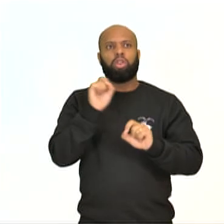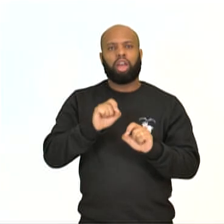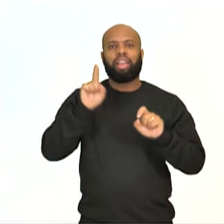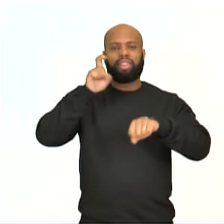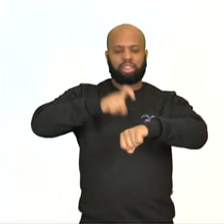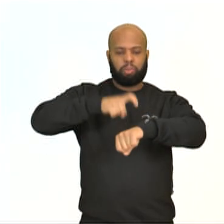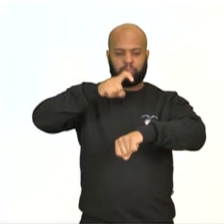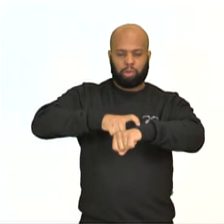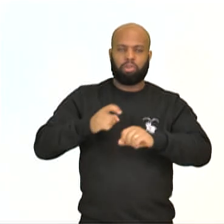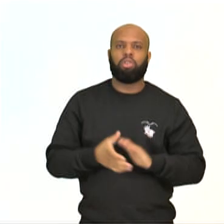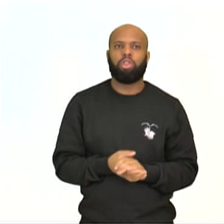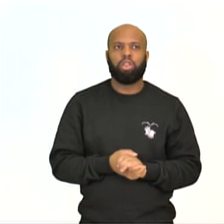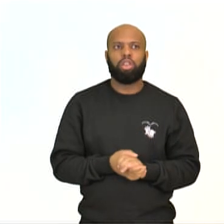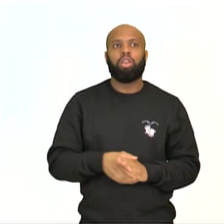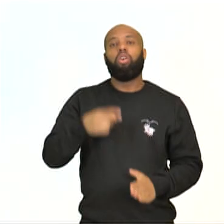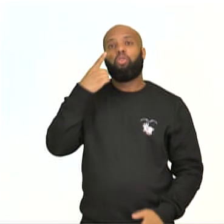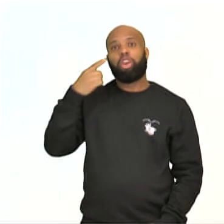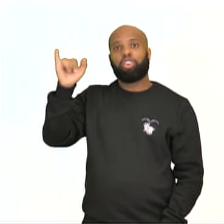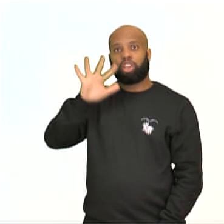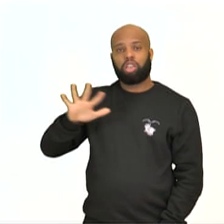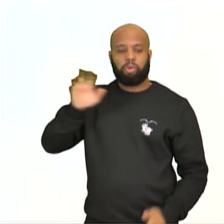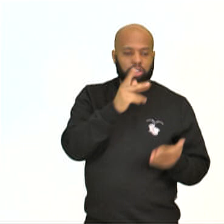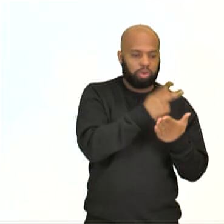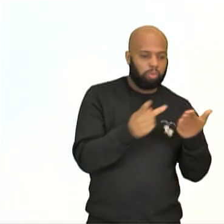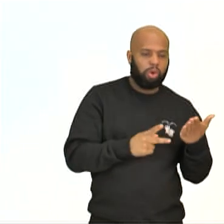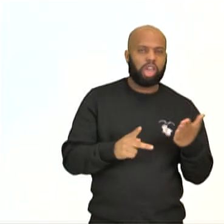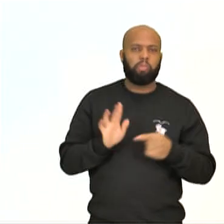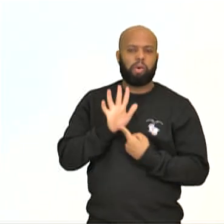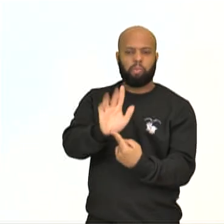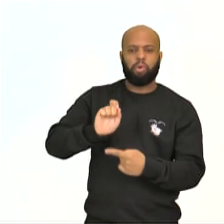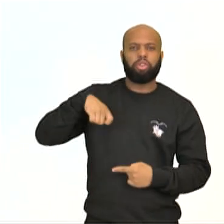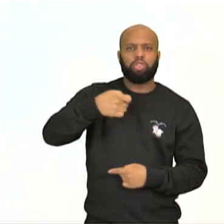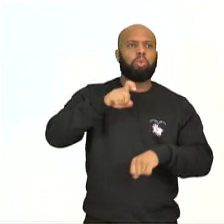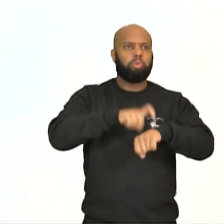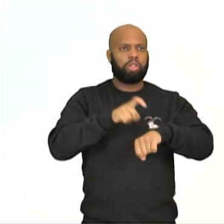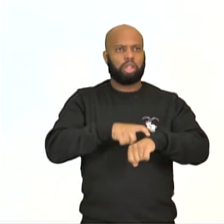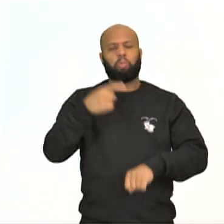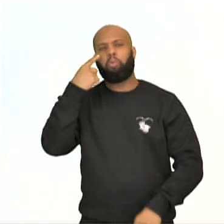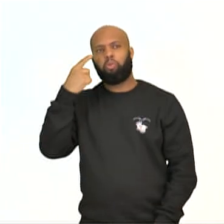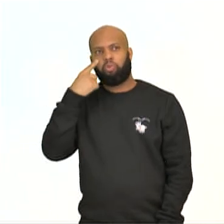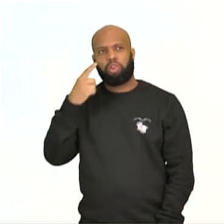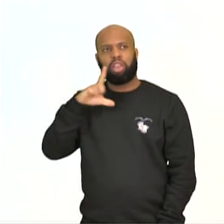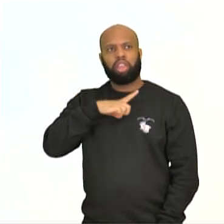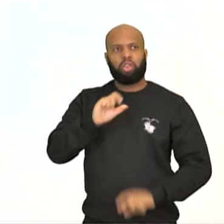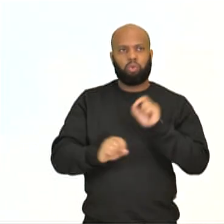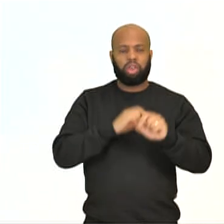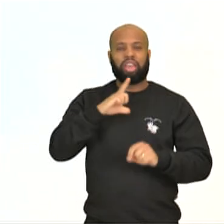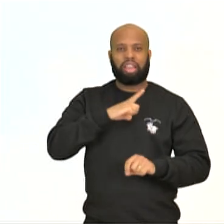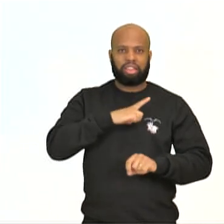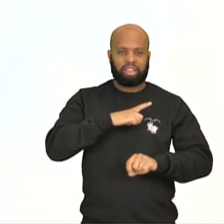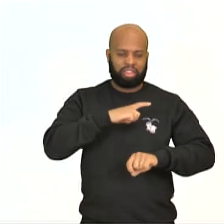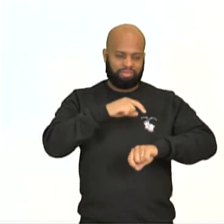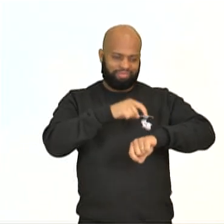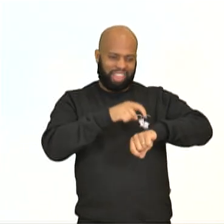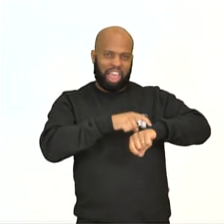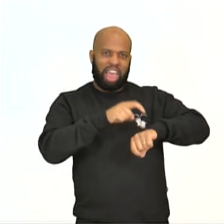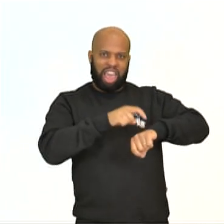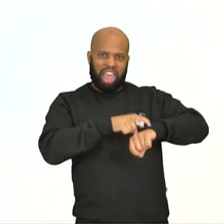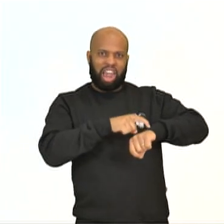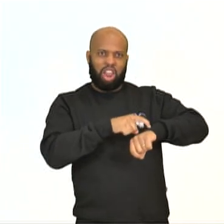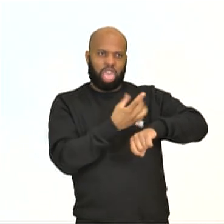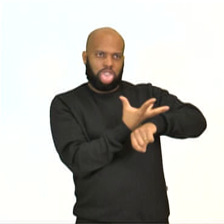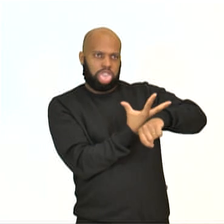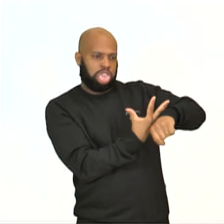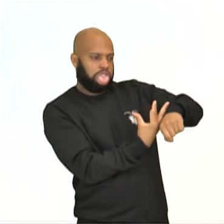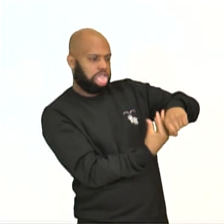tempo. O que a imagem e o poema nos dizem sobre o tempo? Vamos ver. Aqui nós temos uma imagem, um